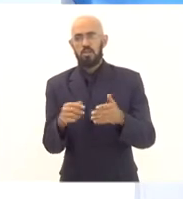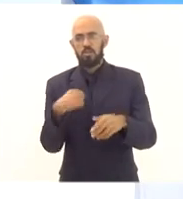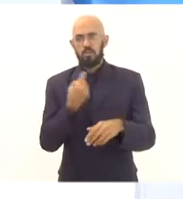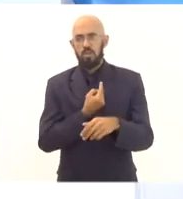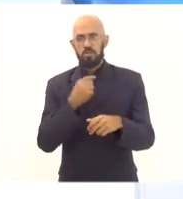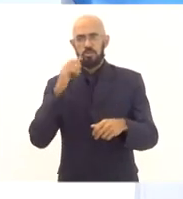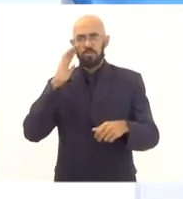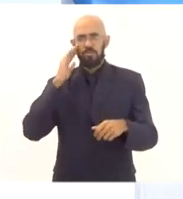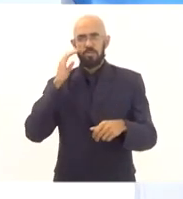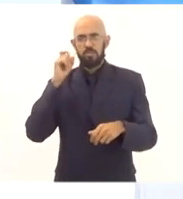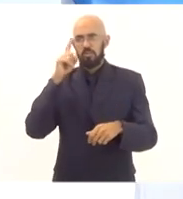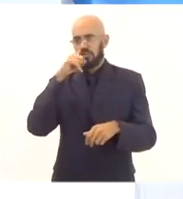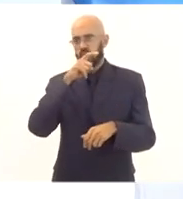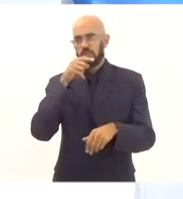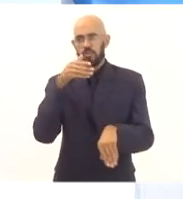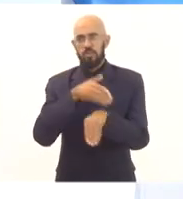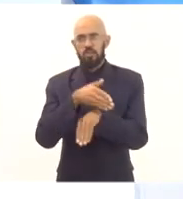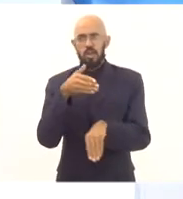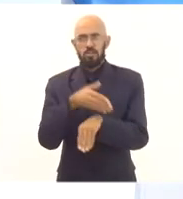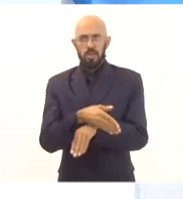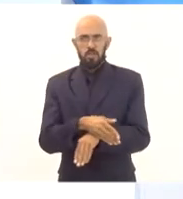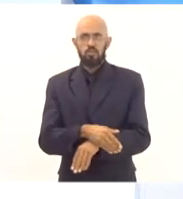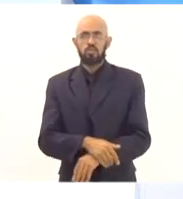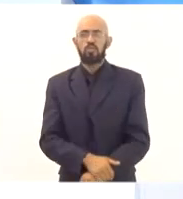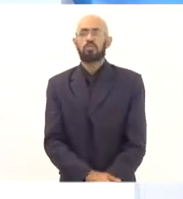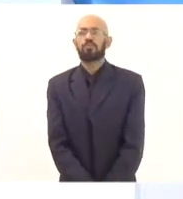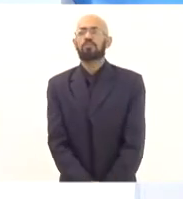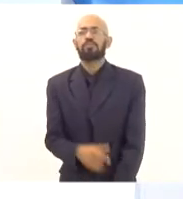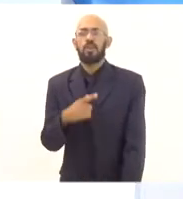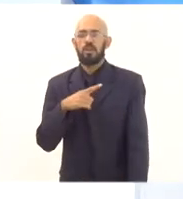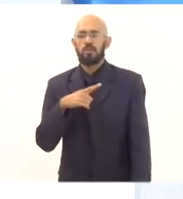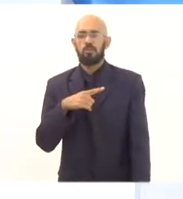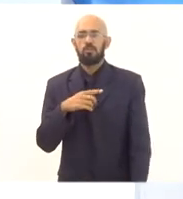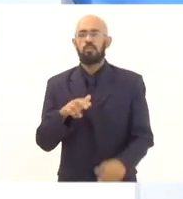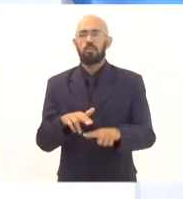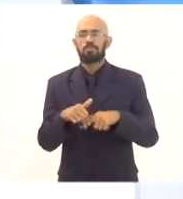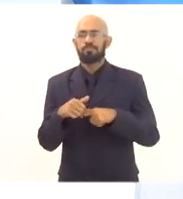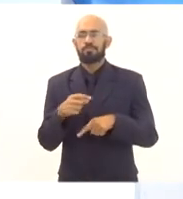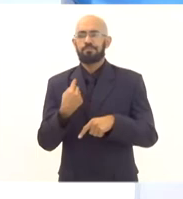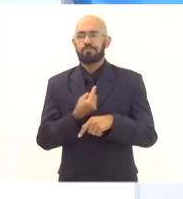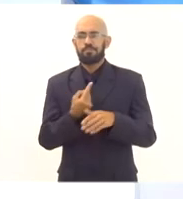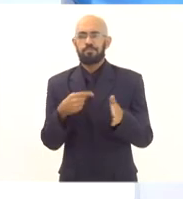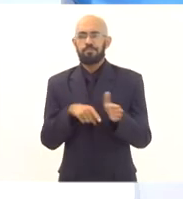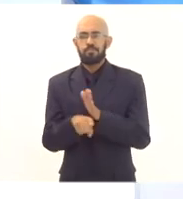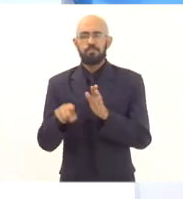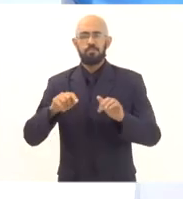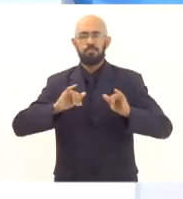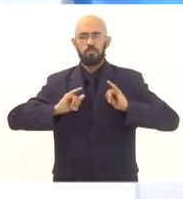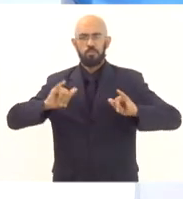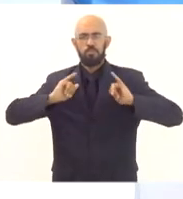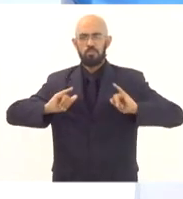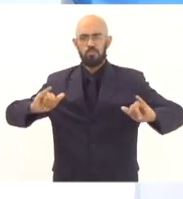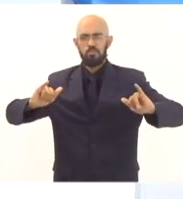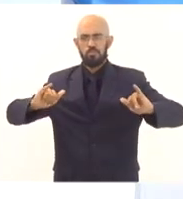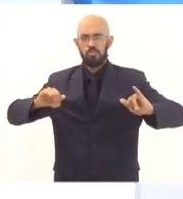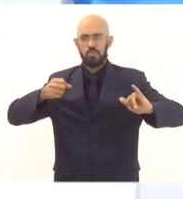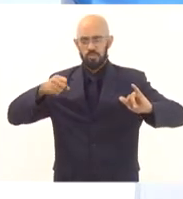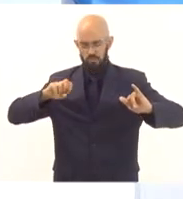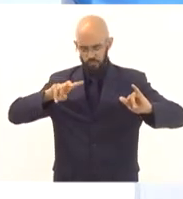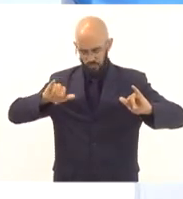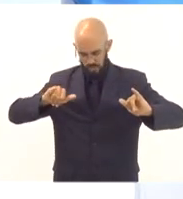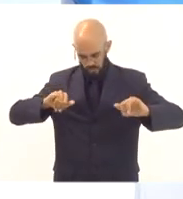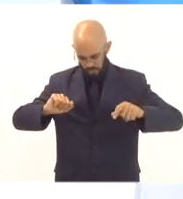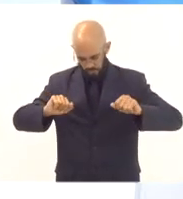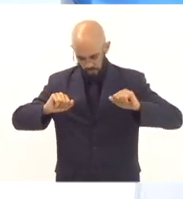compreende toda a dificuldade de acesso essas pessoas por isso que a gente tem aqui perguntado é a felicidade se vai ter mais execução